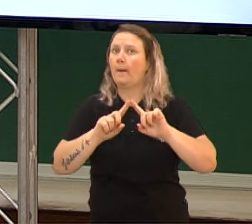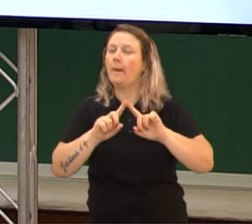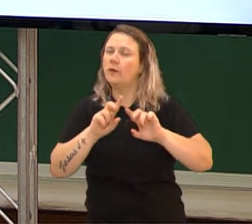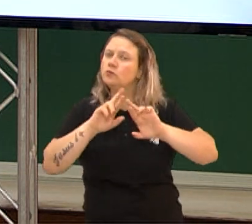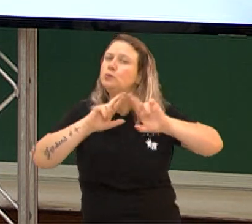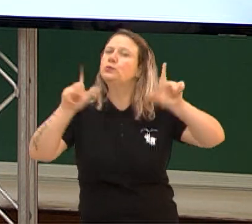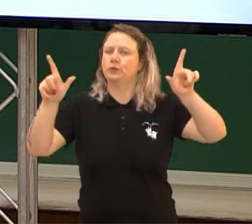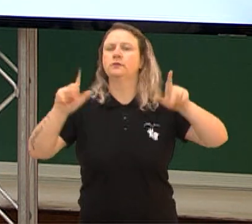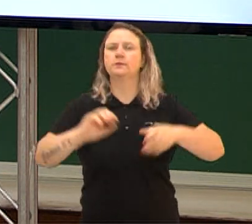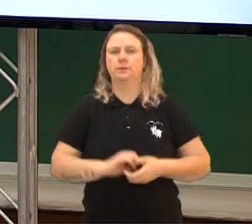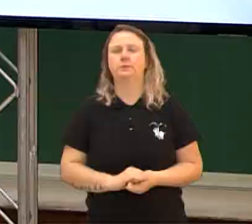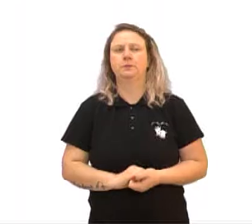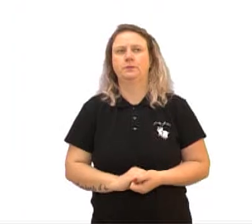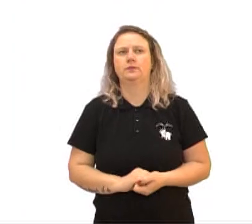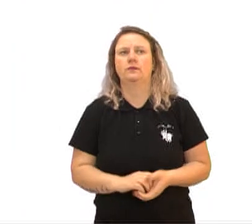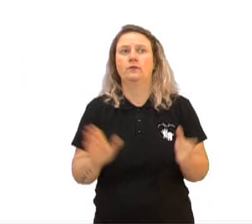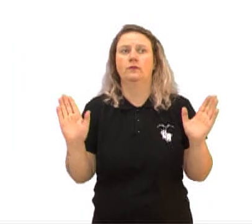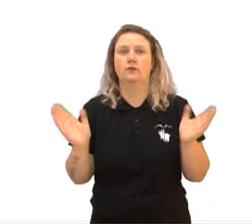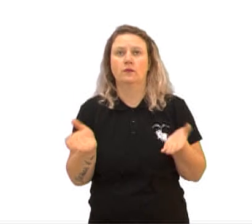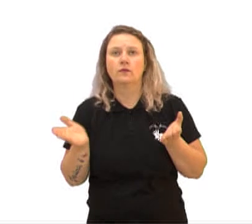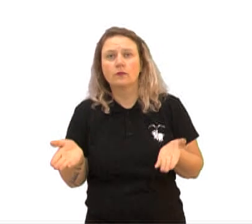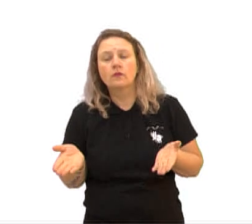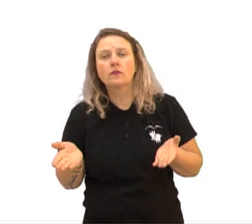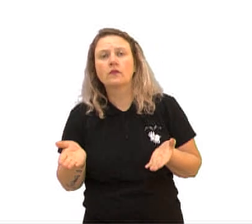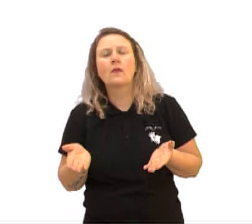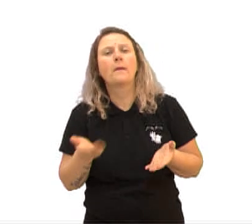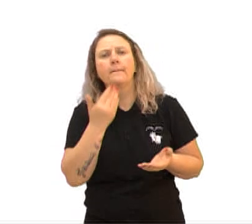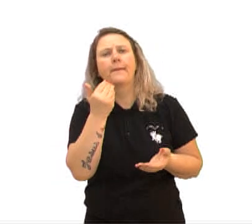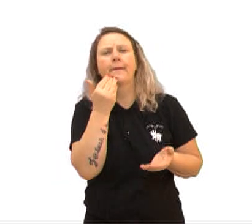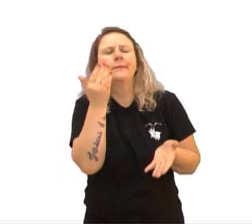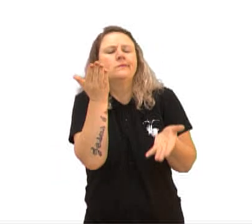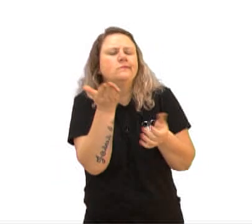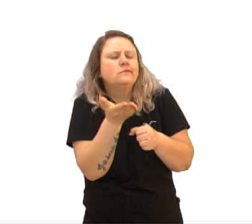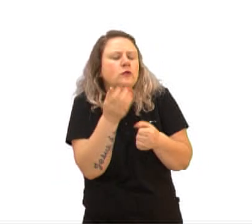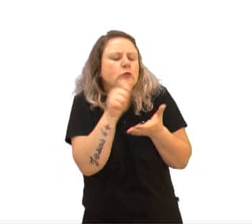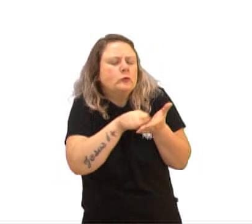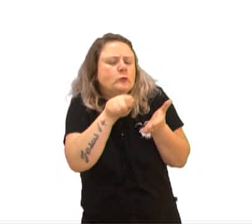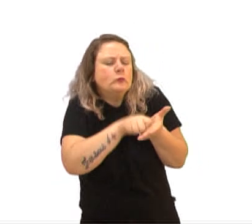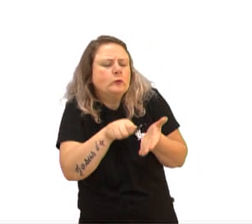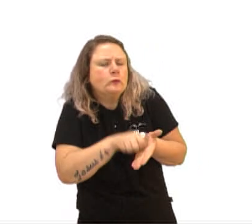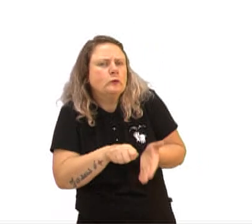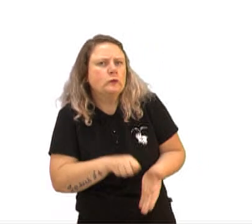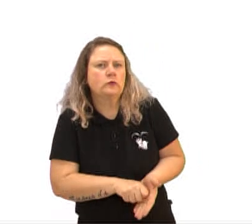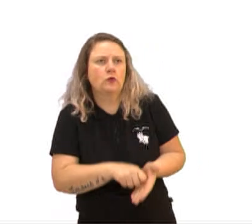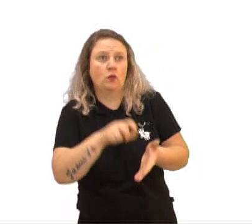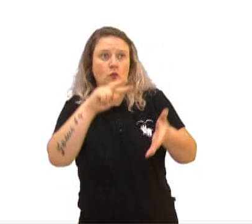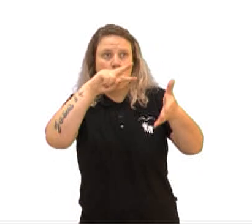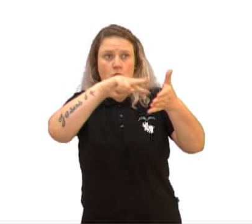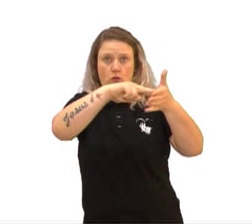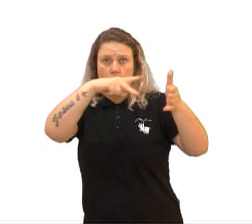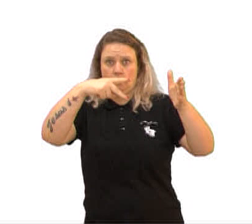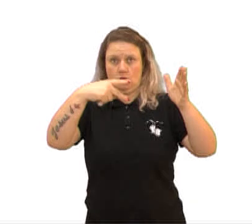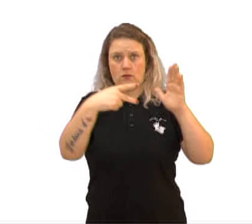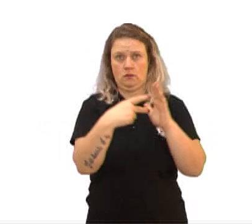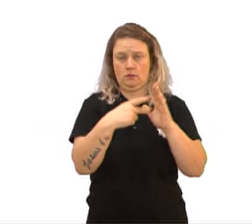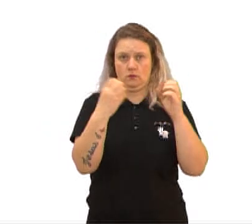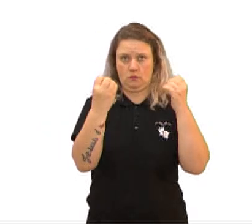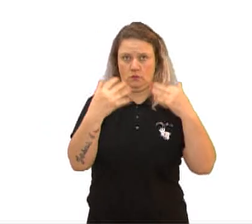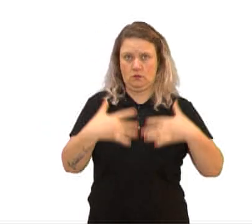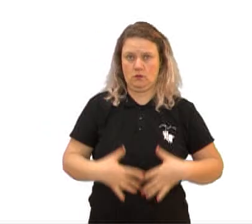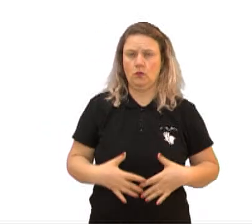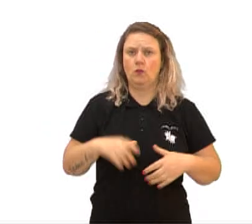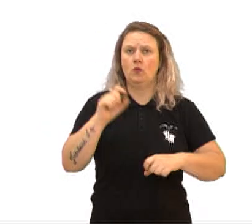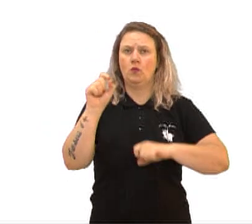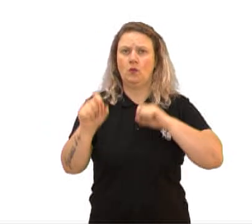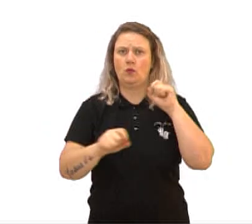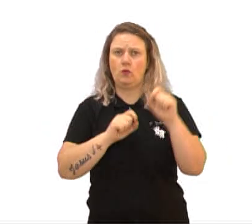diferente, tá certo? Aqui, pessoal, é mais para você escrever, para você ouvir a definição, tá? Assim, o